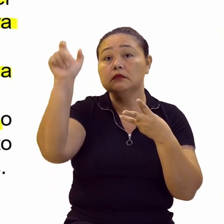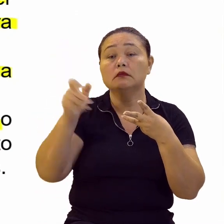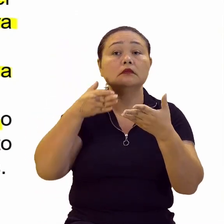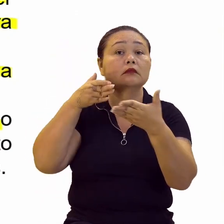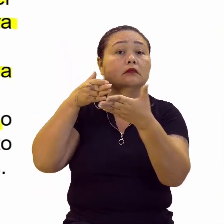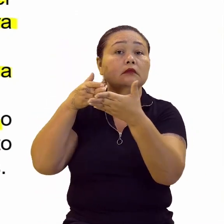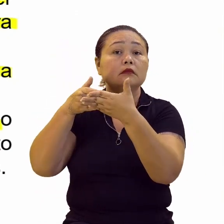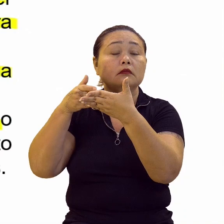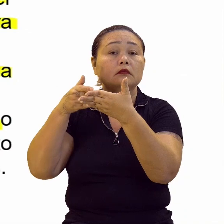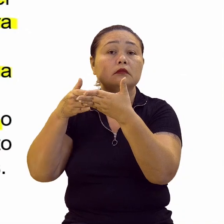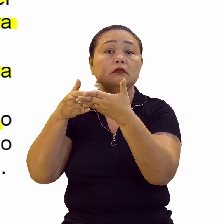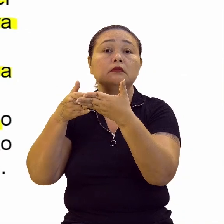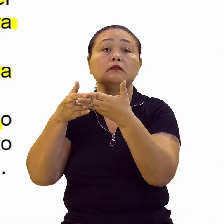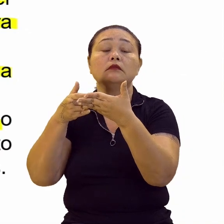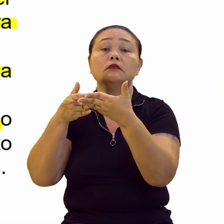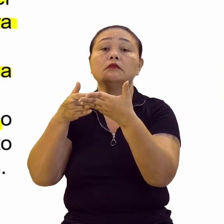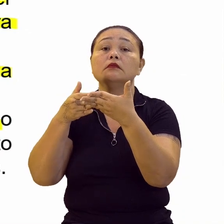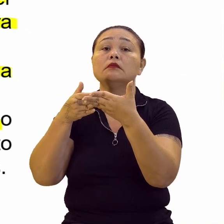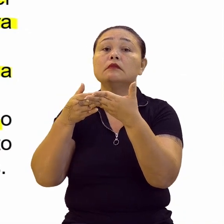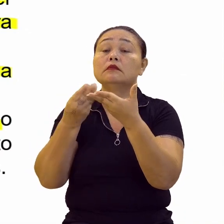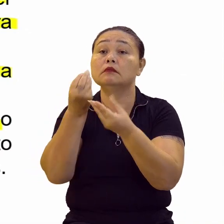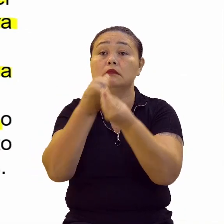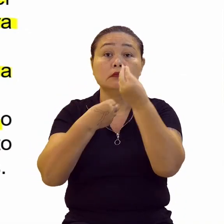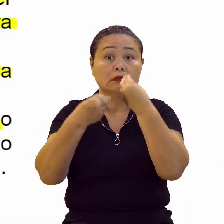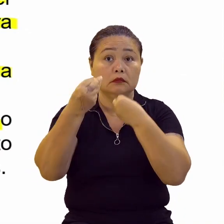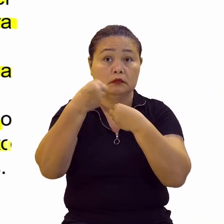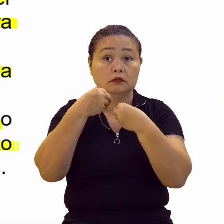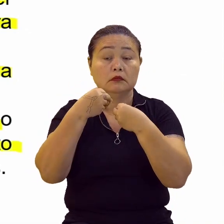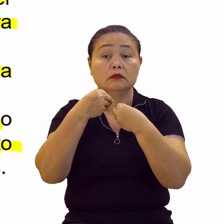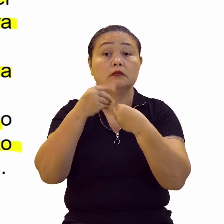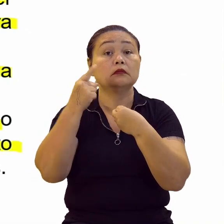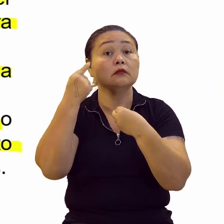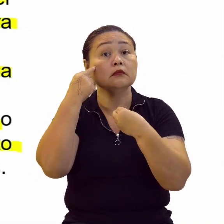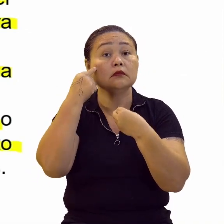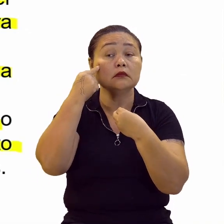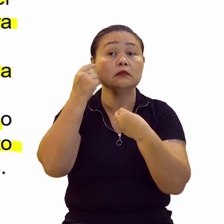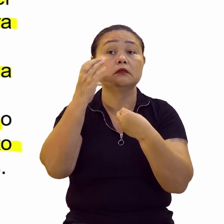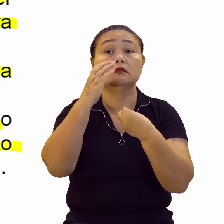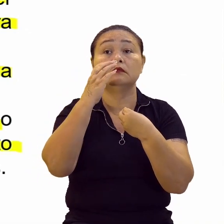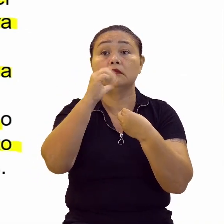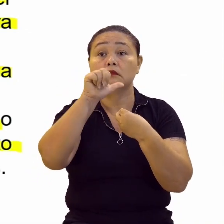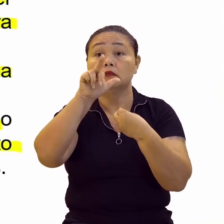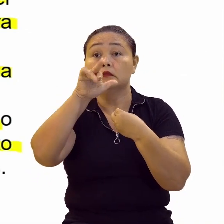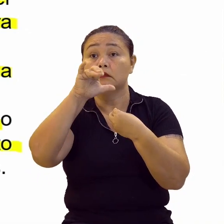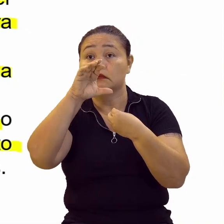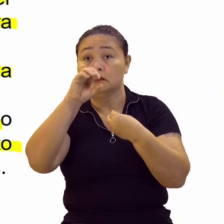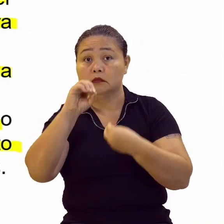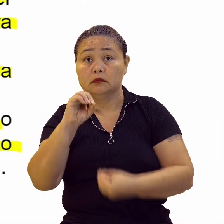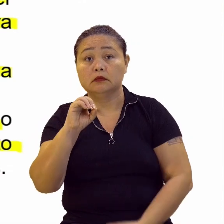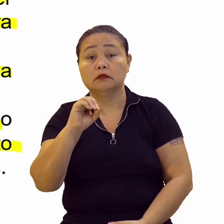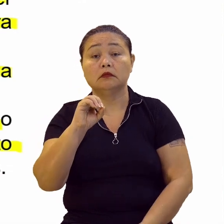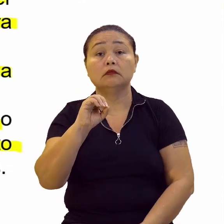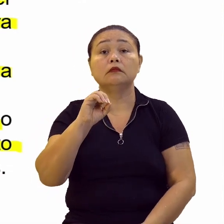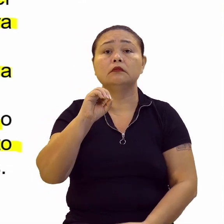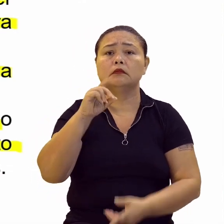restringir o consumo de alimentos que ele considera muito calóricos e esses cortes ficam